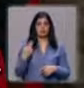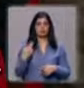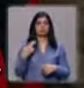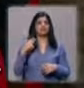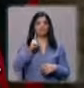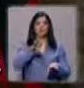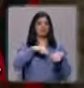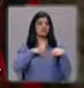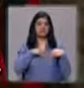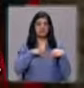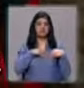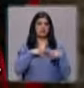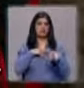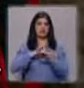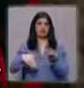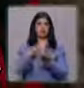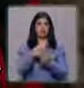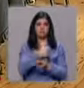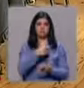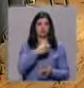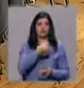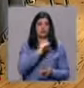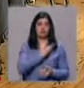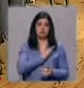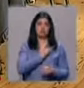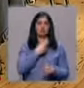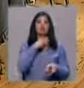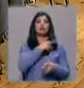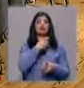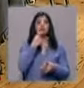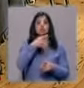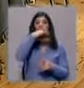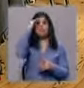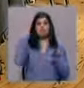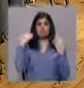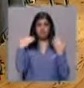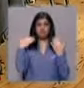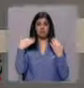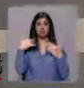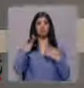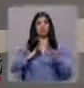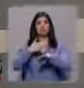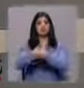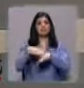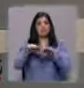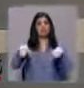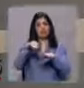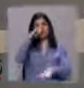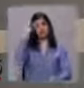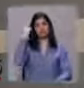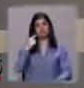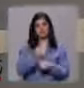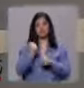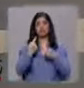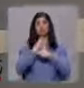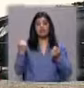uma alternativa de estacionamento. No verão, os acessos à praia são complicados e estacionar torna-se uma missão quase impossível. Agora, a